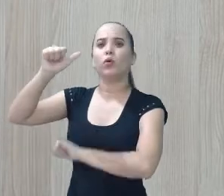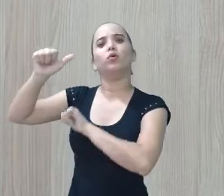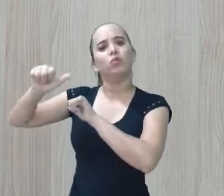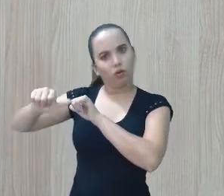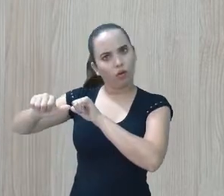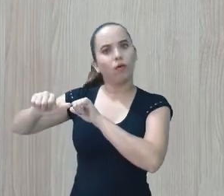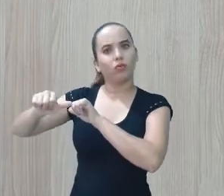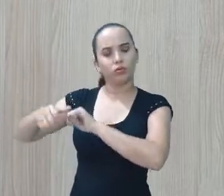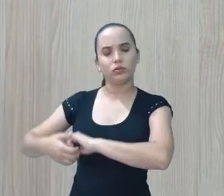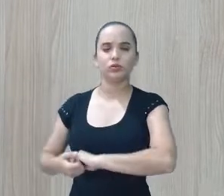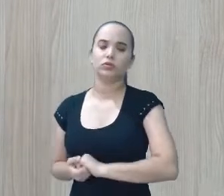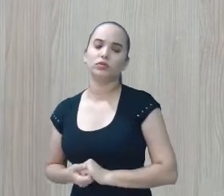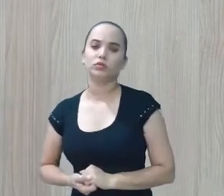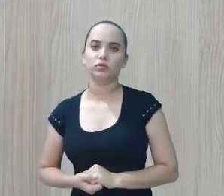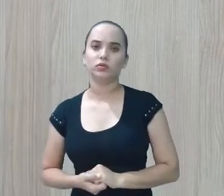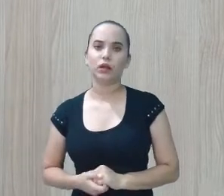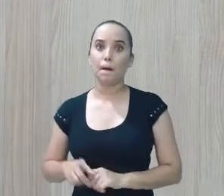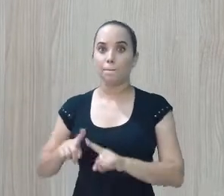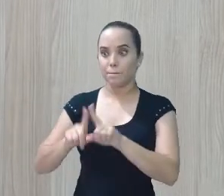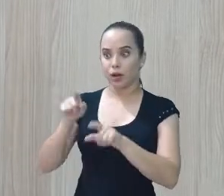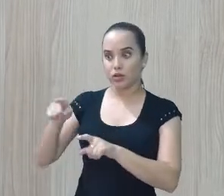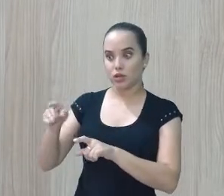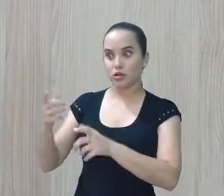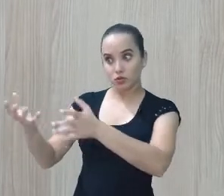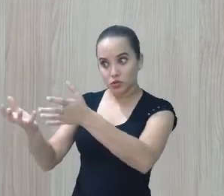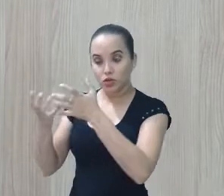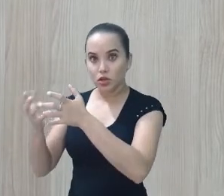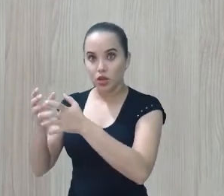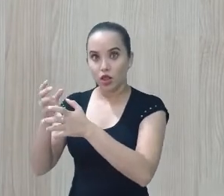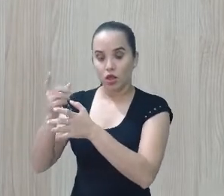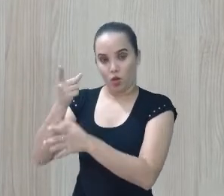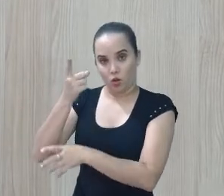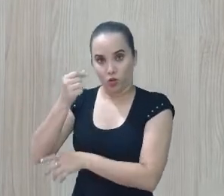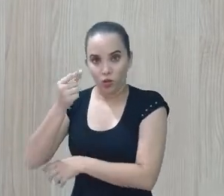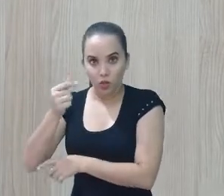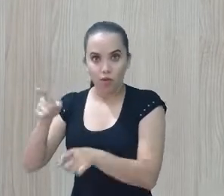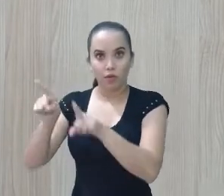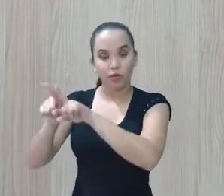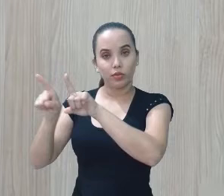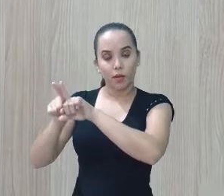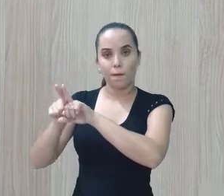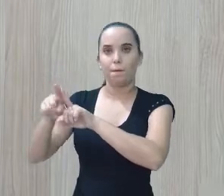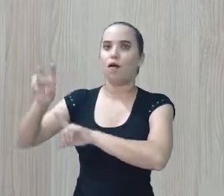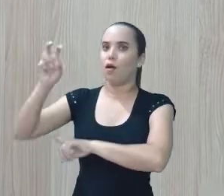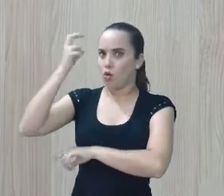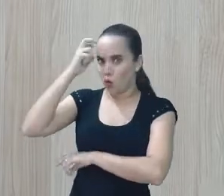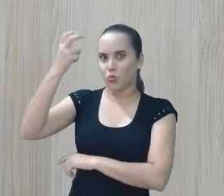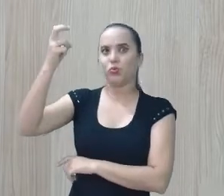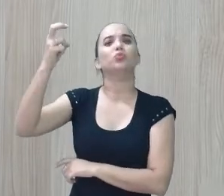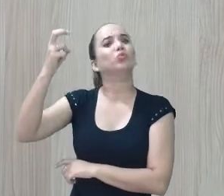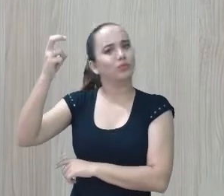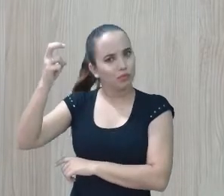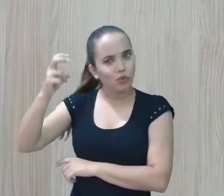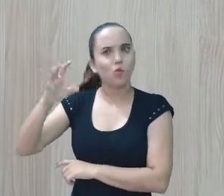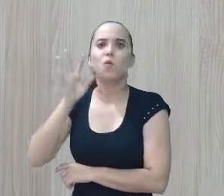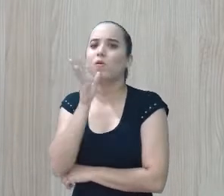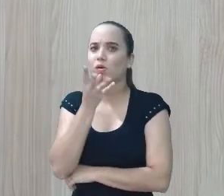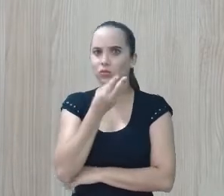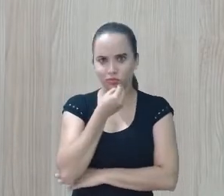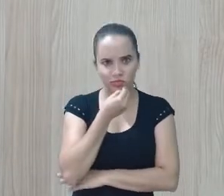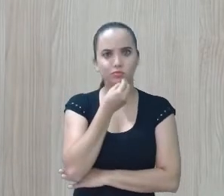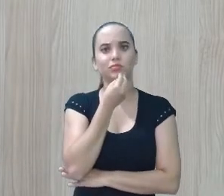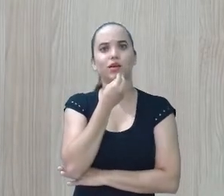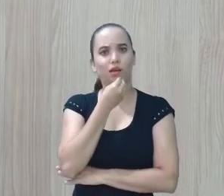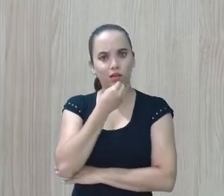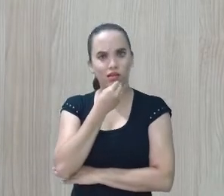forma, eles queriam não só dinheiro, eles também queriam cultura, eles também queriam conhecimento.